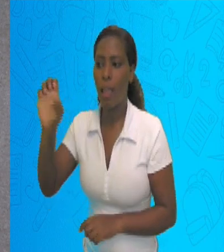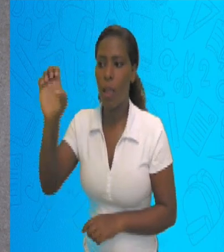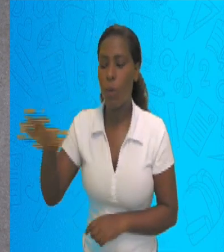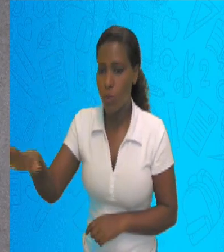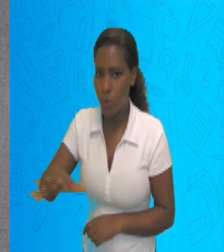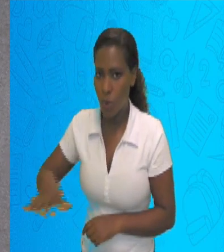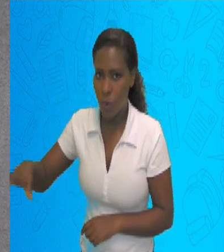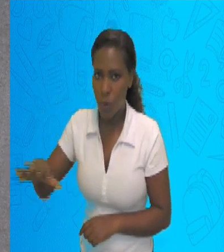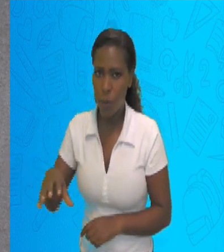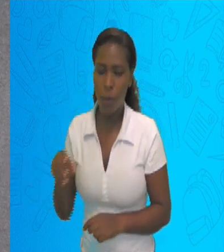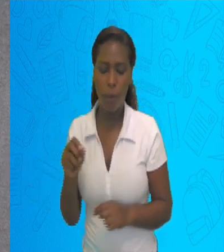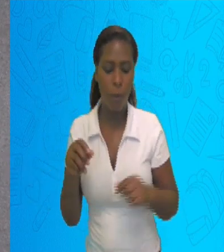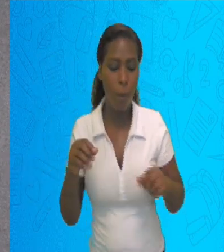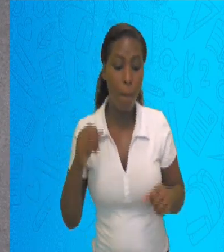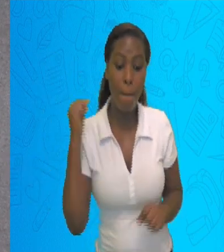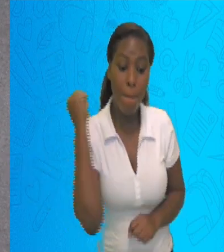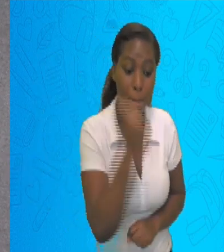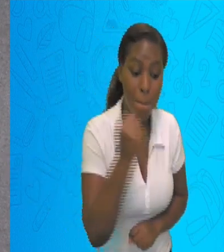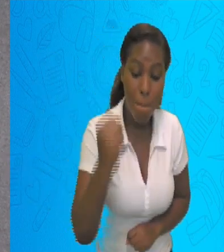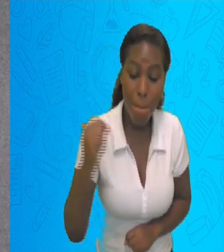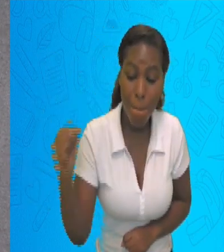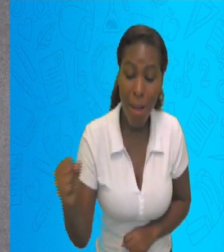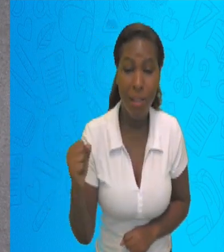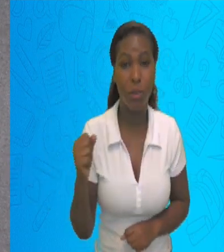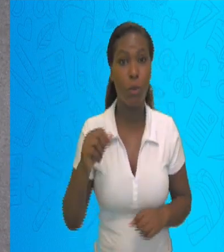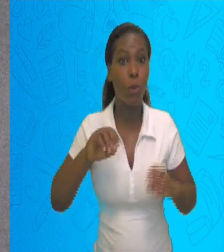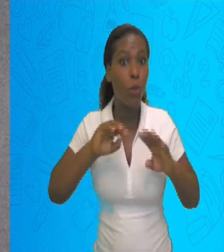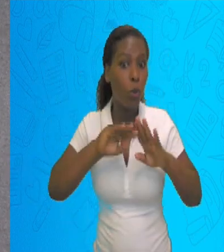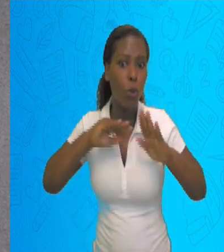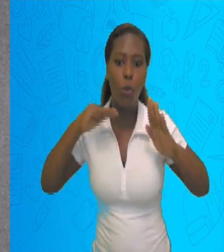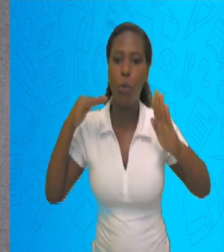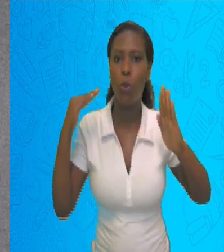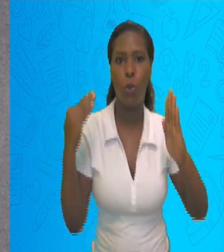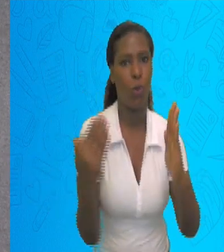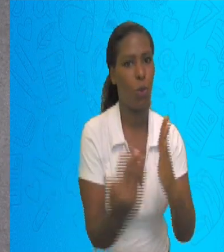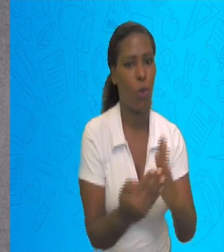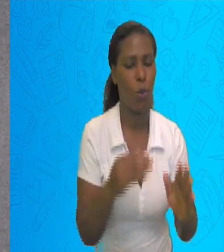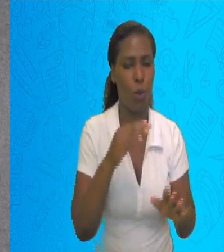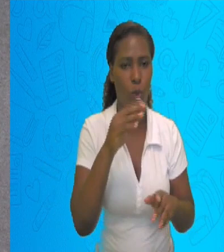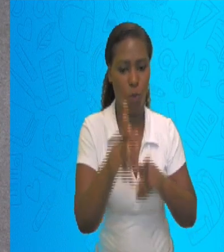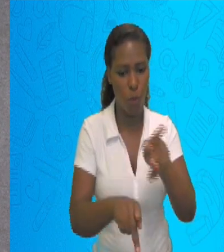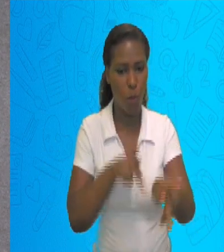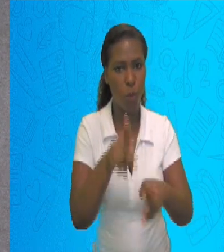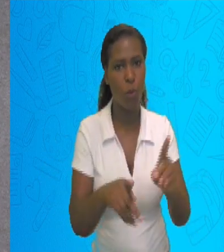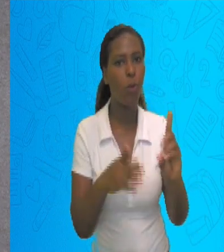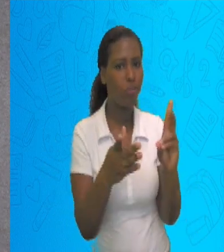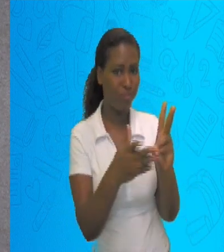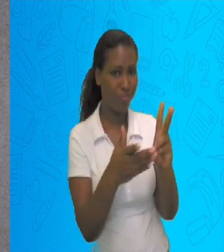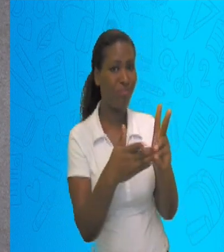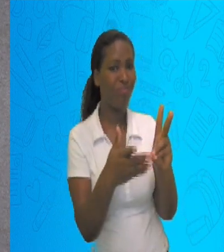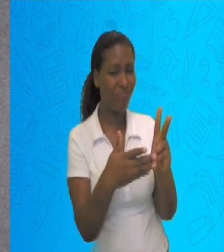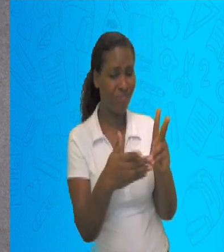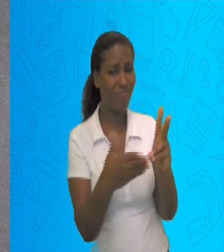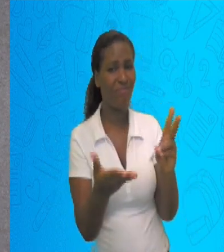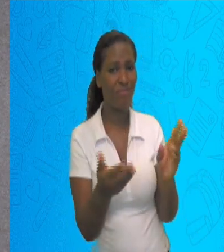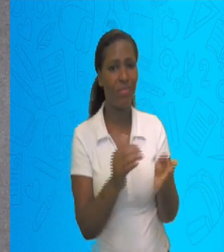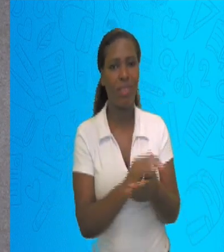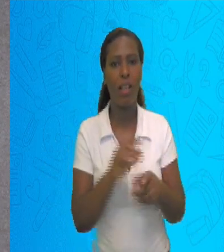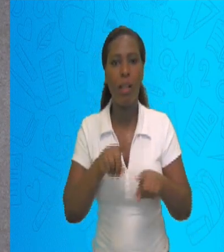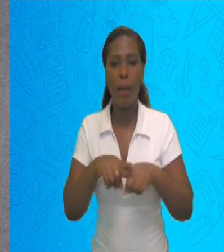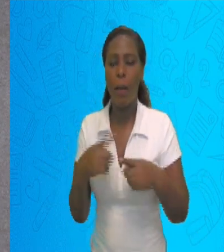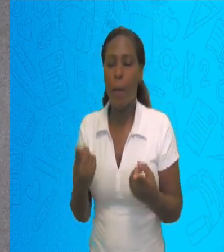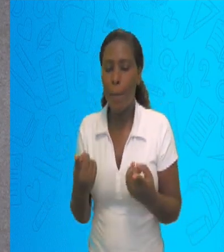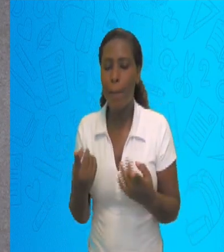em 1500, os primeiros portugueses que desembarcaram no continente americano tomaram posse